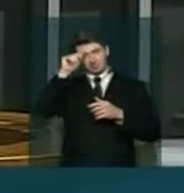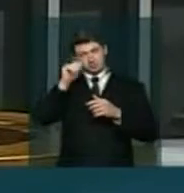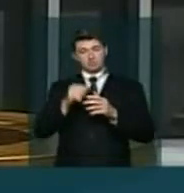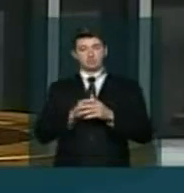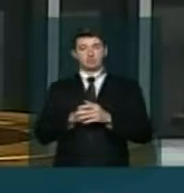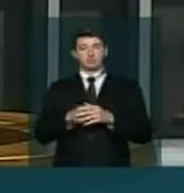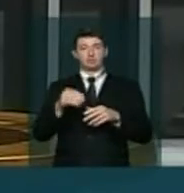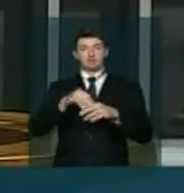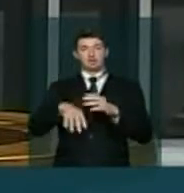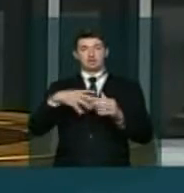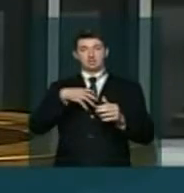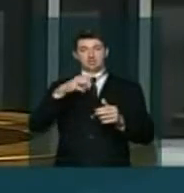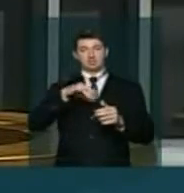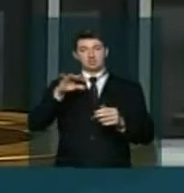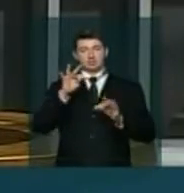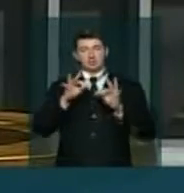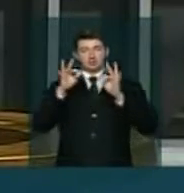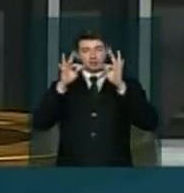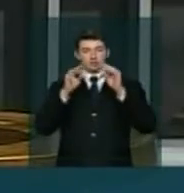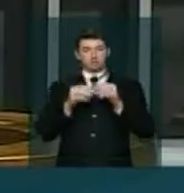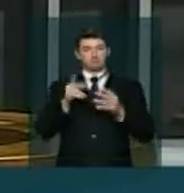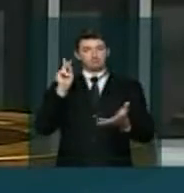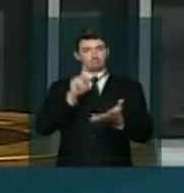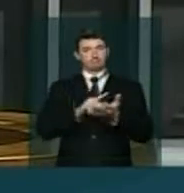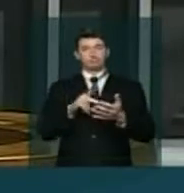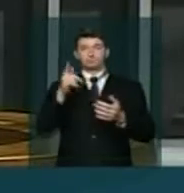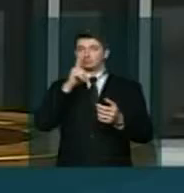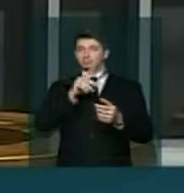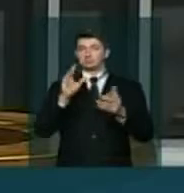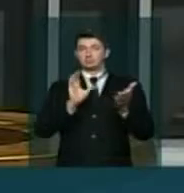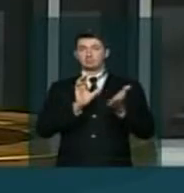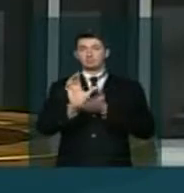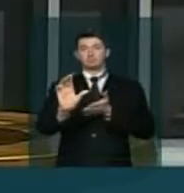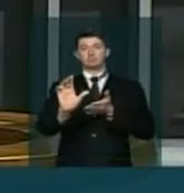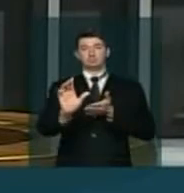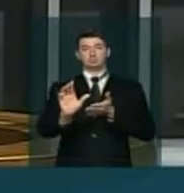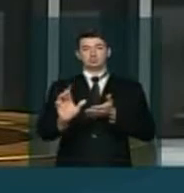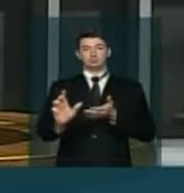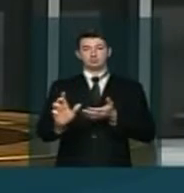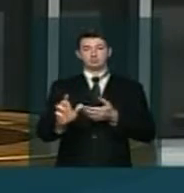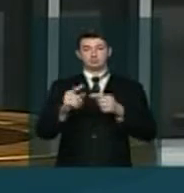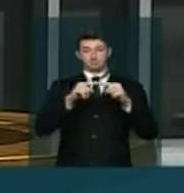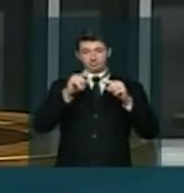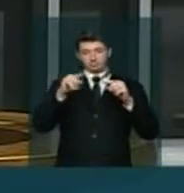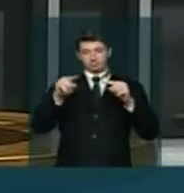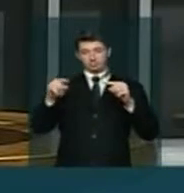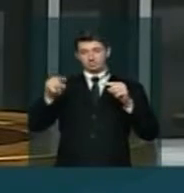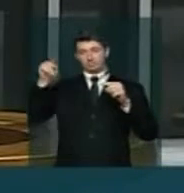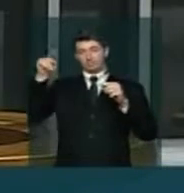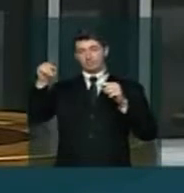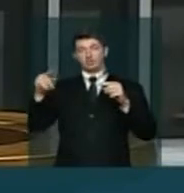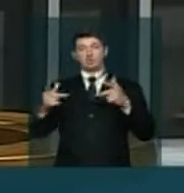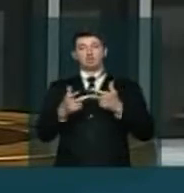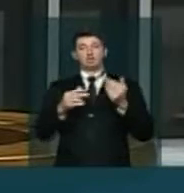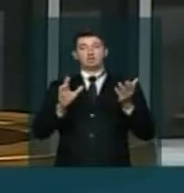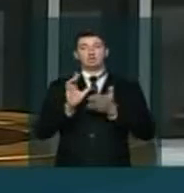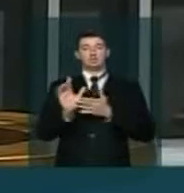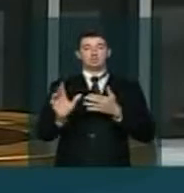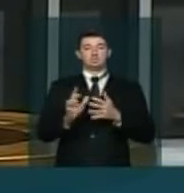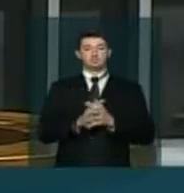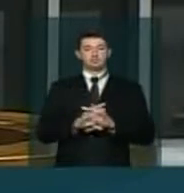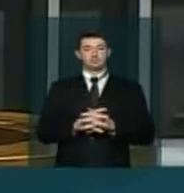campo científico e tecnológico, que de fato possa ser investido os gráficos desse tipo de